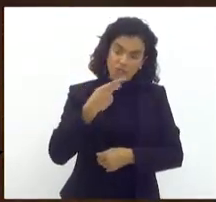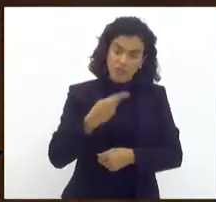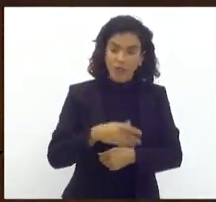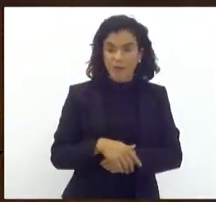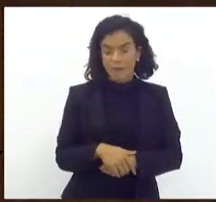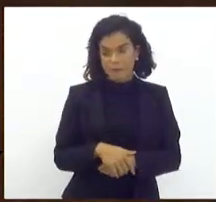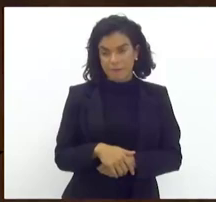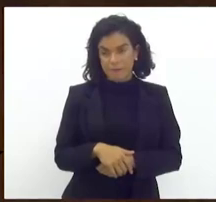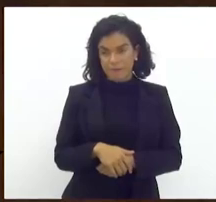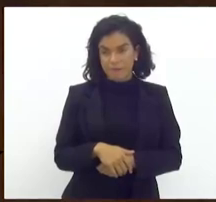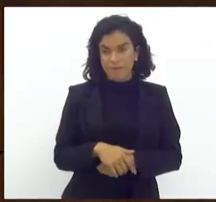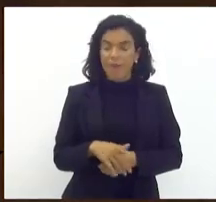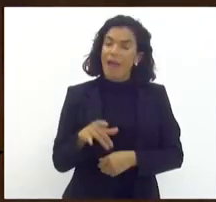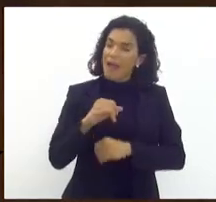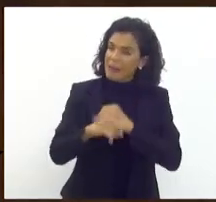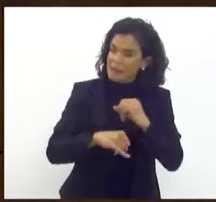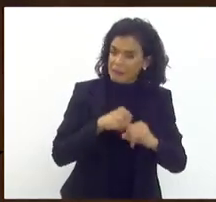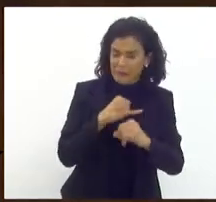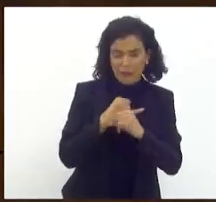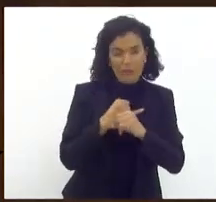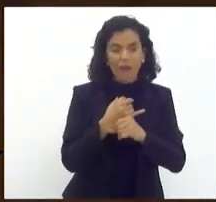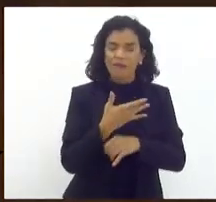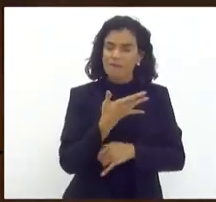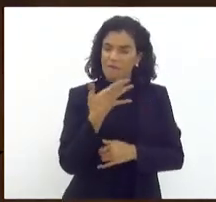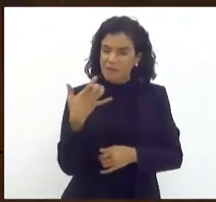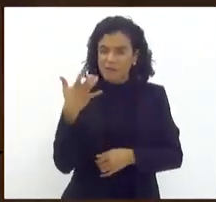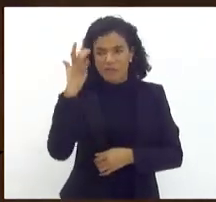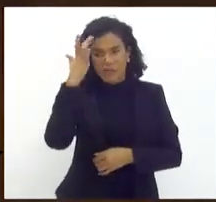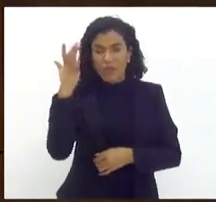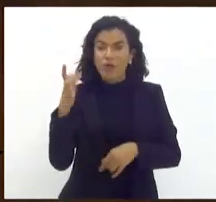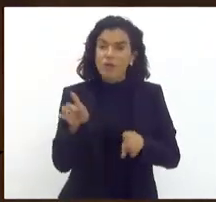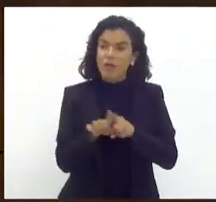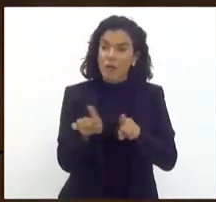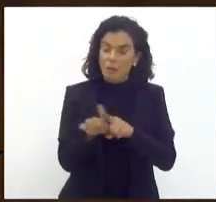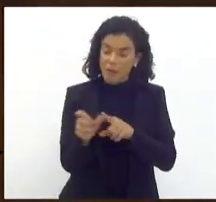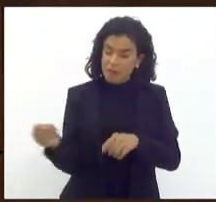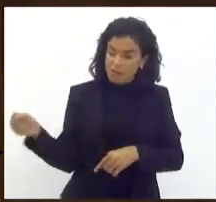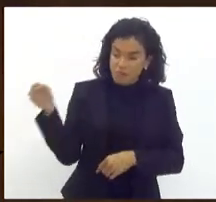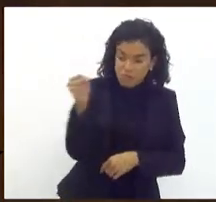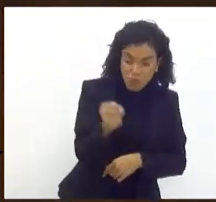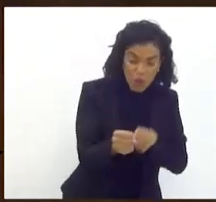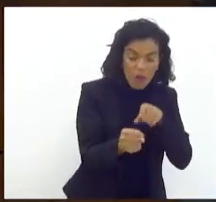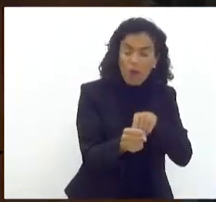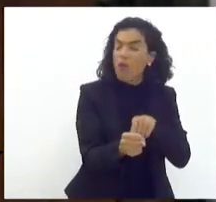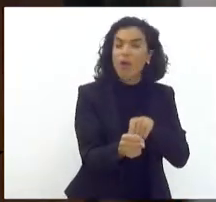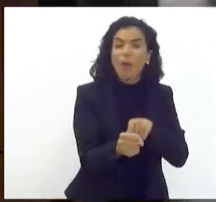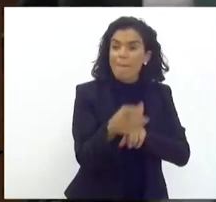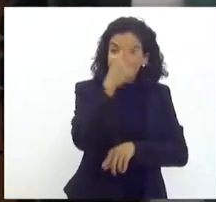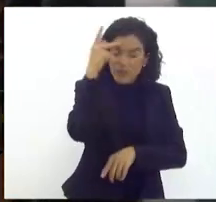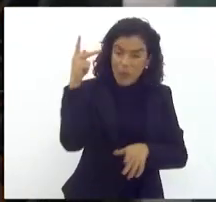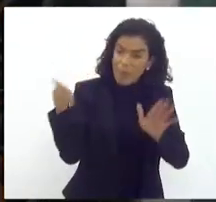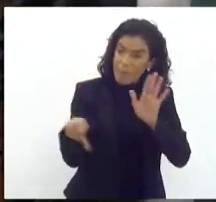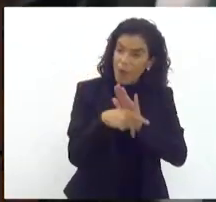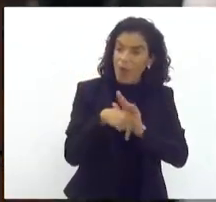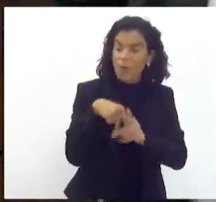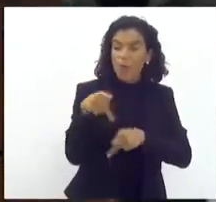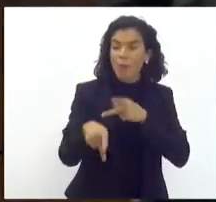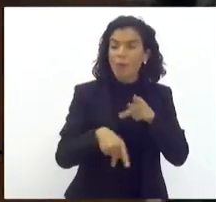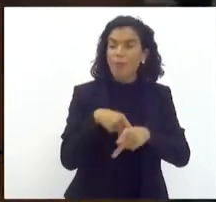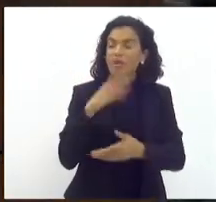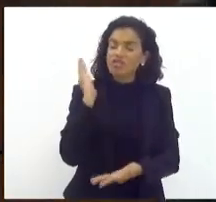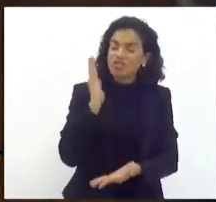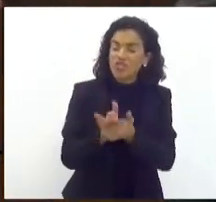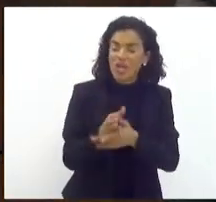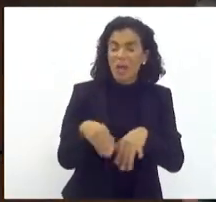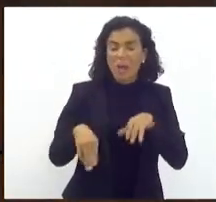a vida pública a internet tem sido grande facilitador e tem colocado pessoas do povo que vão falar o que tem que falar mesmo porque chega daquele mimimi